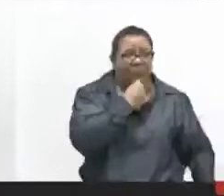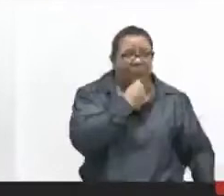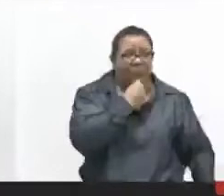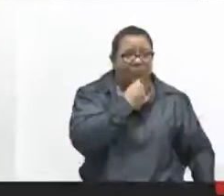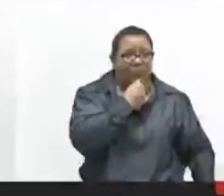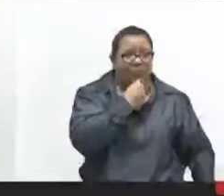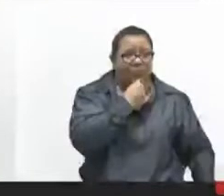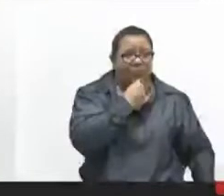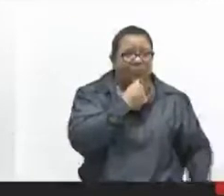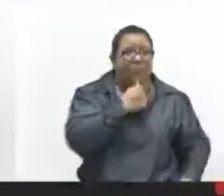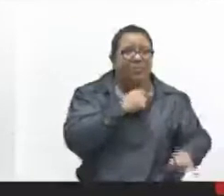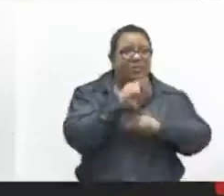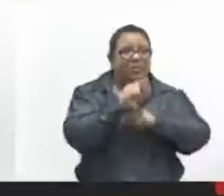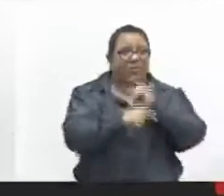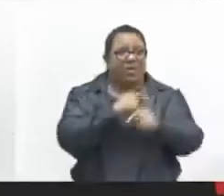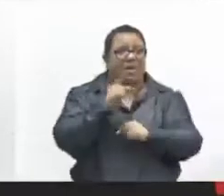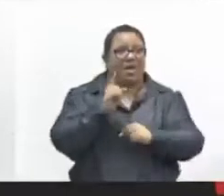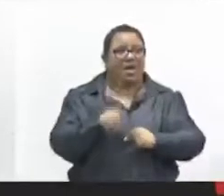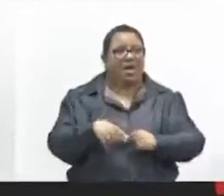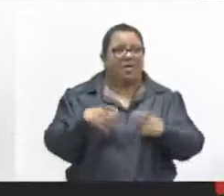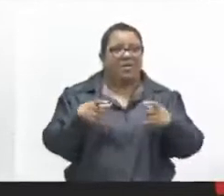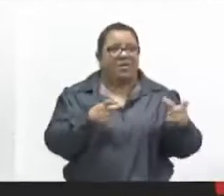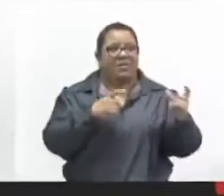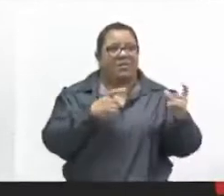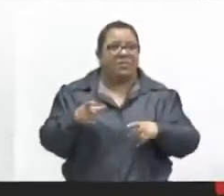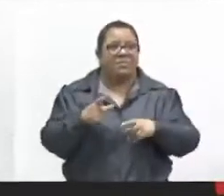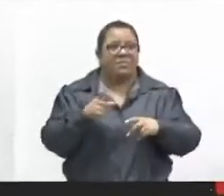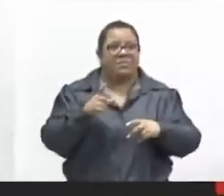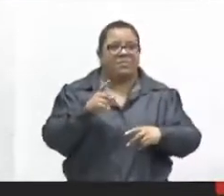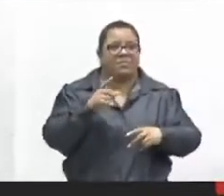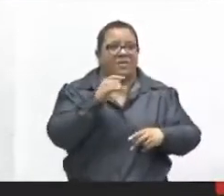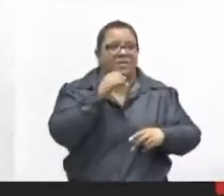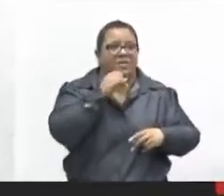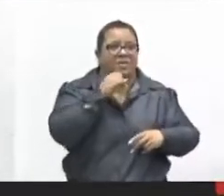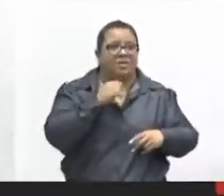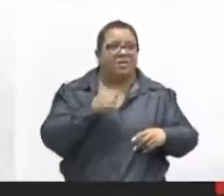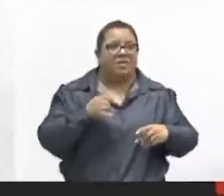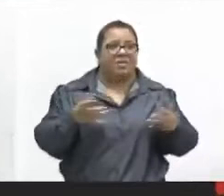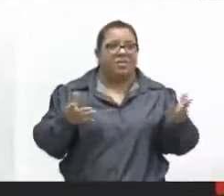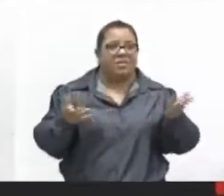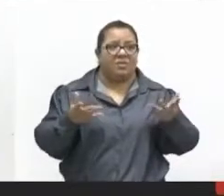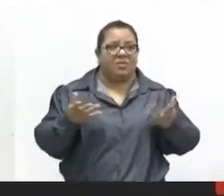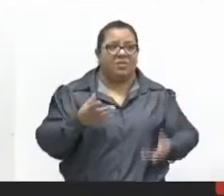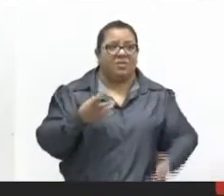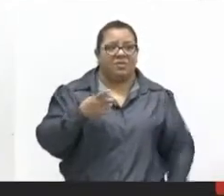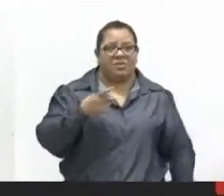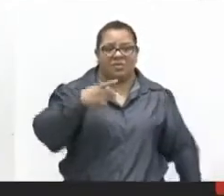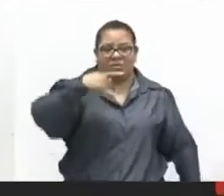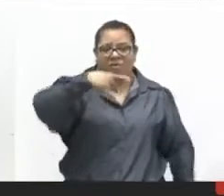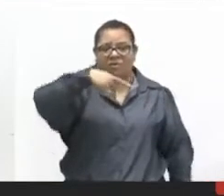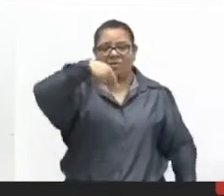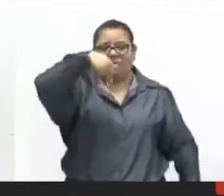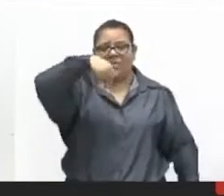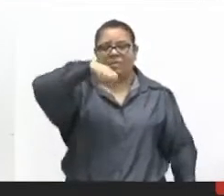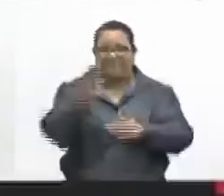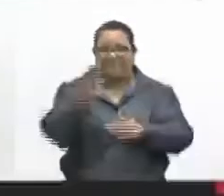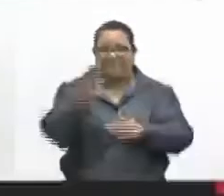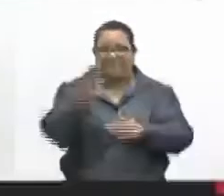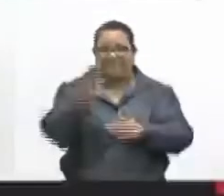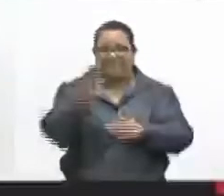esse é um espaço que é institucional, que a gente também serve para colocar as coisas. O PNAES ele vem sendo atacado pelo governo